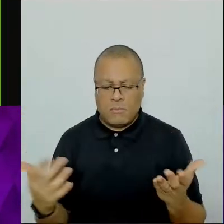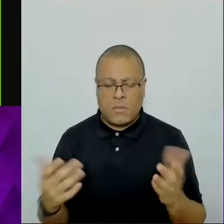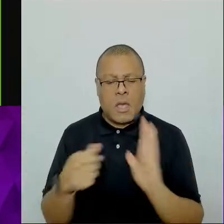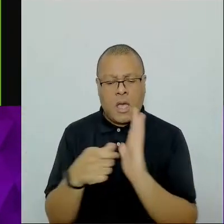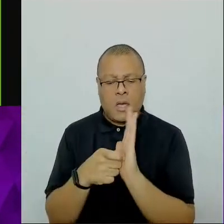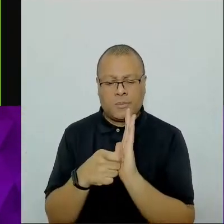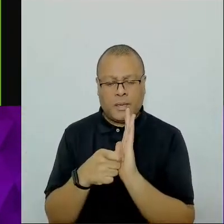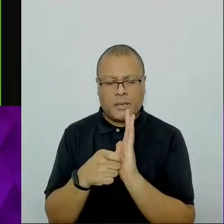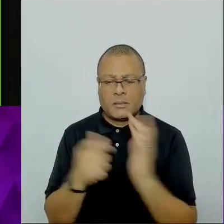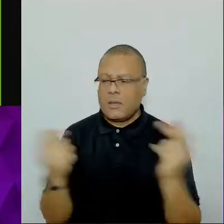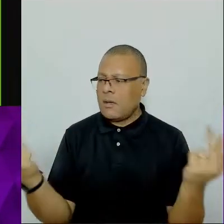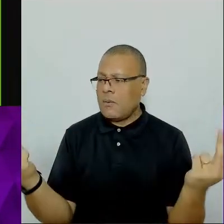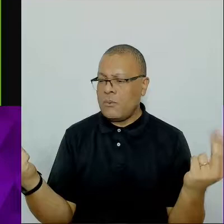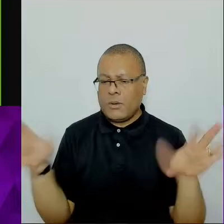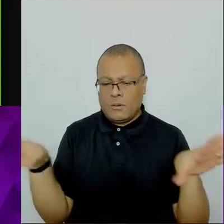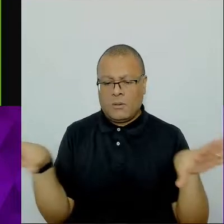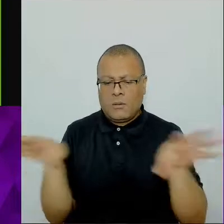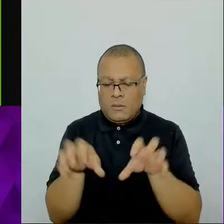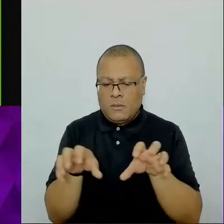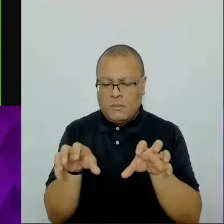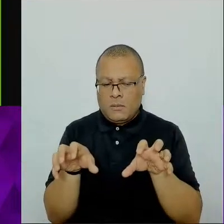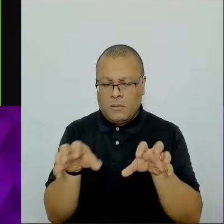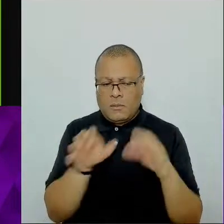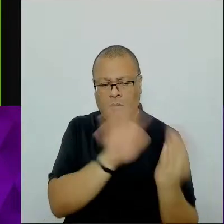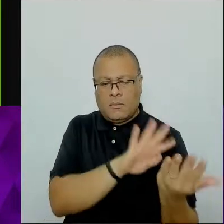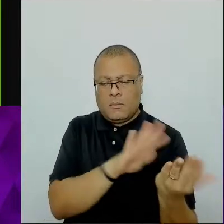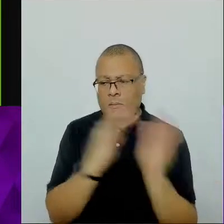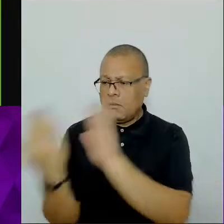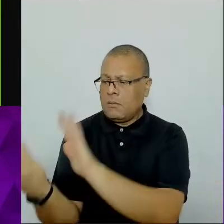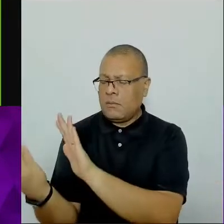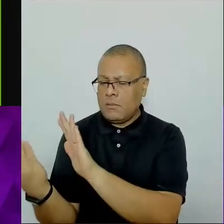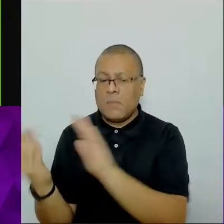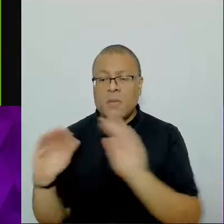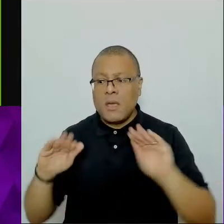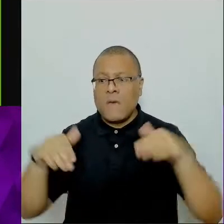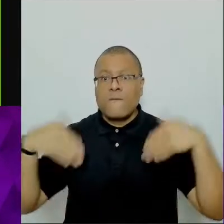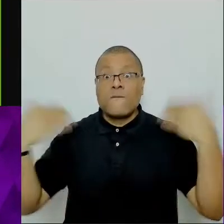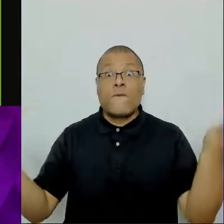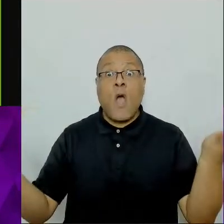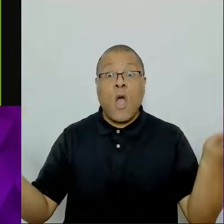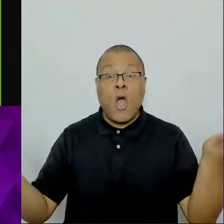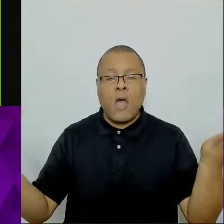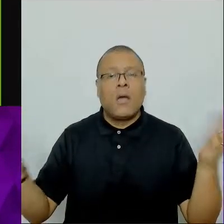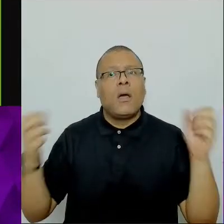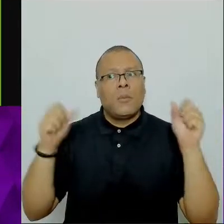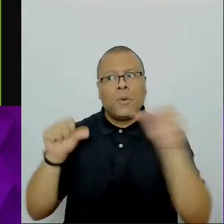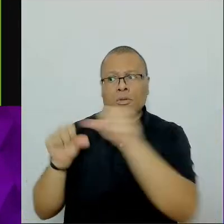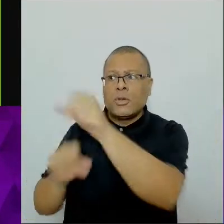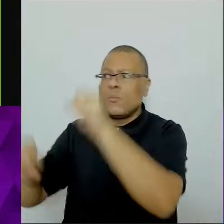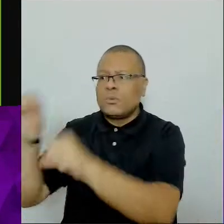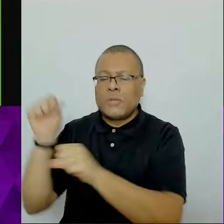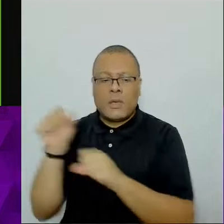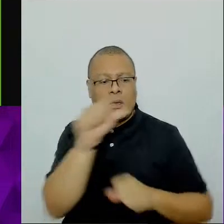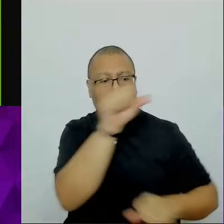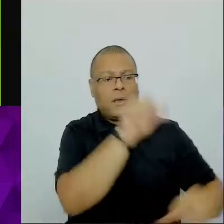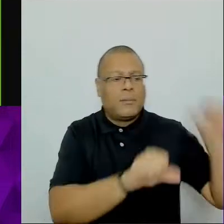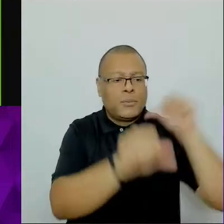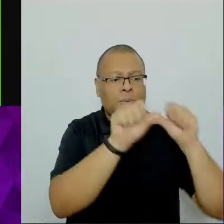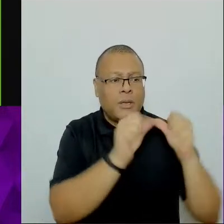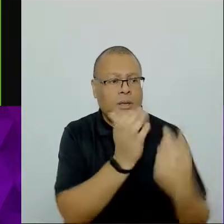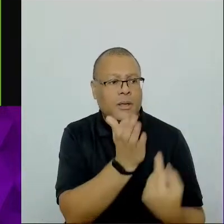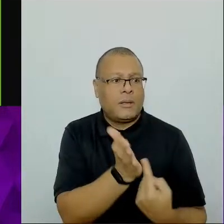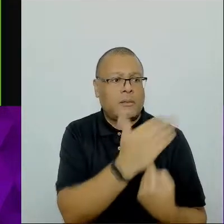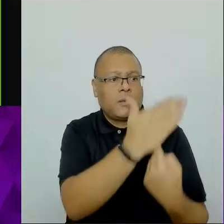aplicação. Por quê, né? Porque ambos são atores externos e eles podem ser trocados a qualquer momento por outras